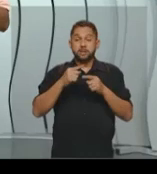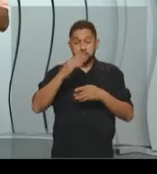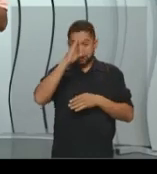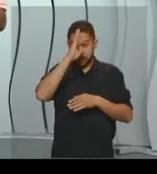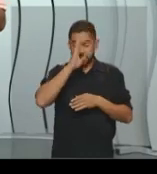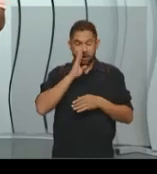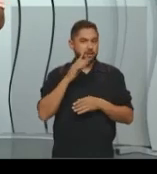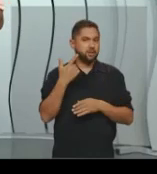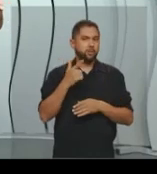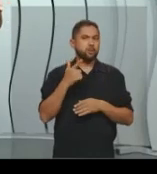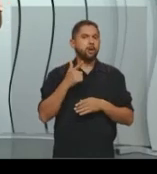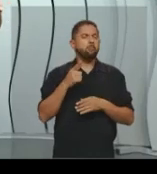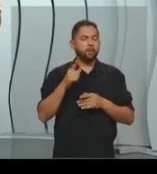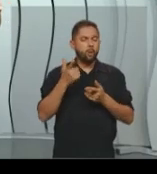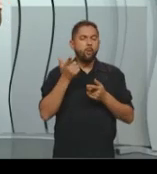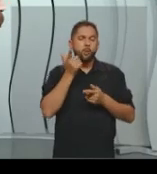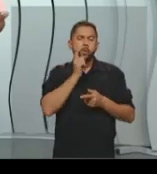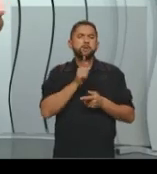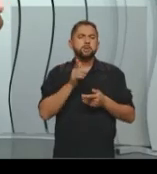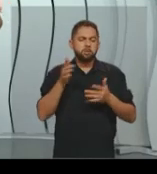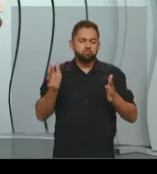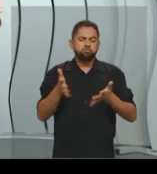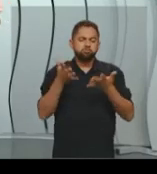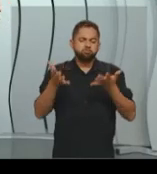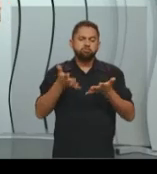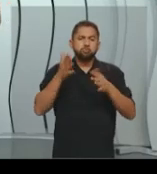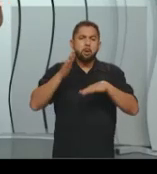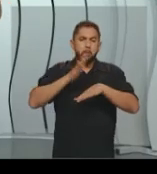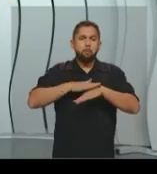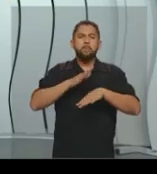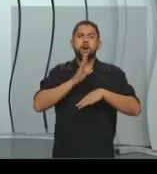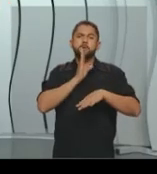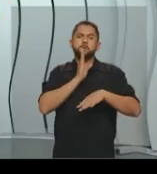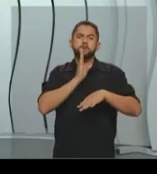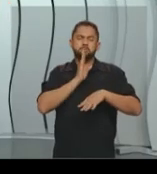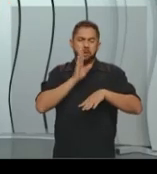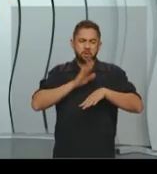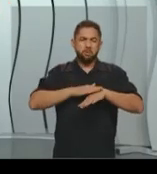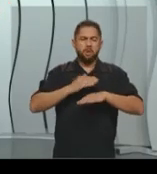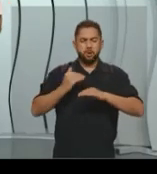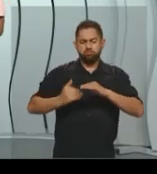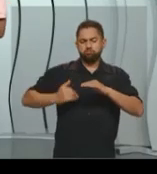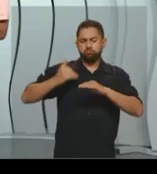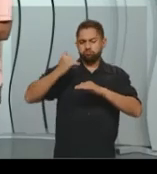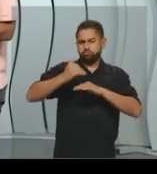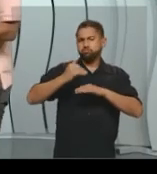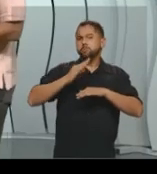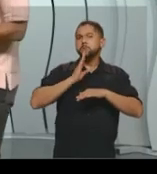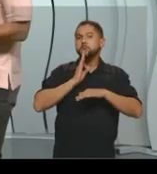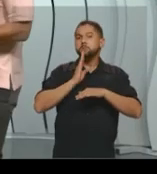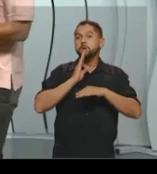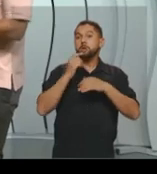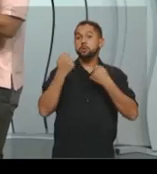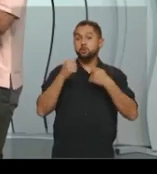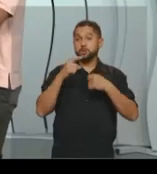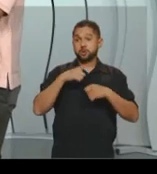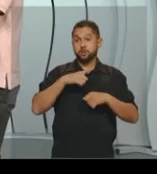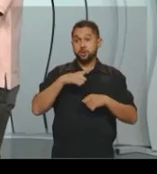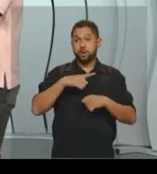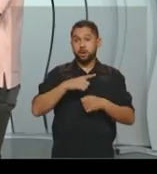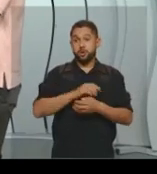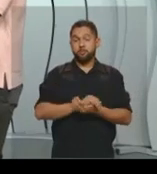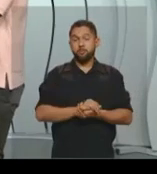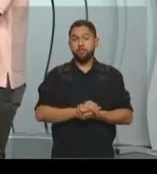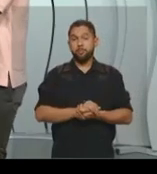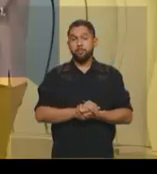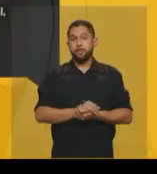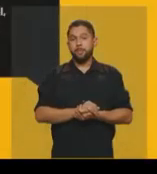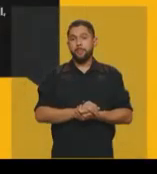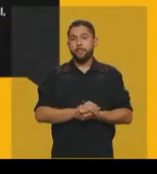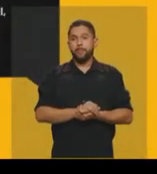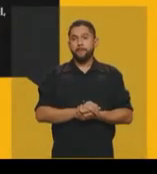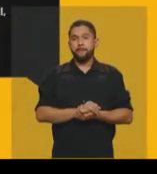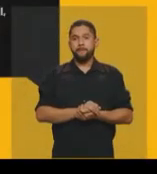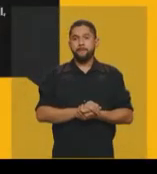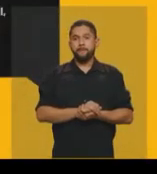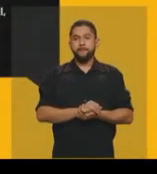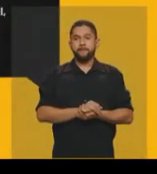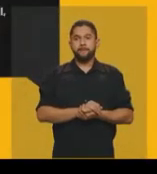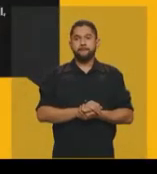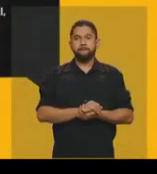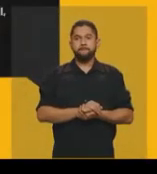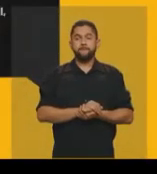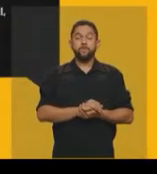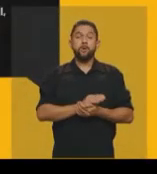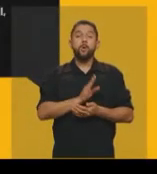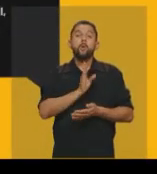esse conhecimento, o acesso a esse conhecimento, para você acessar esse conhecimento, você precisa conhecer